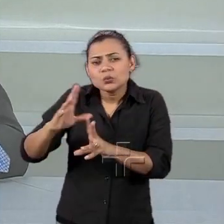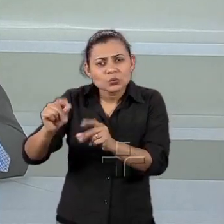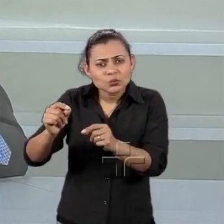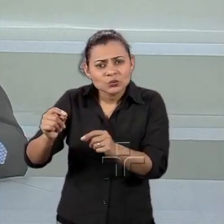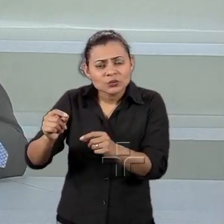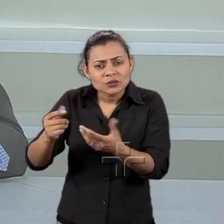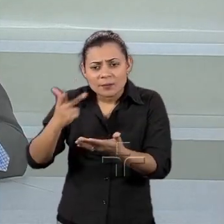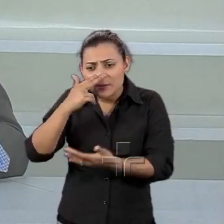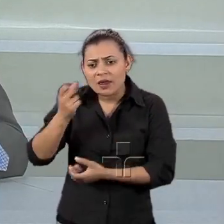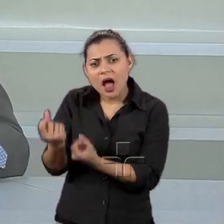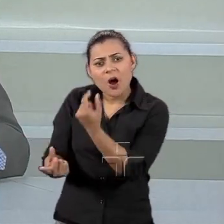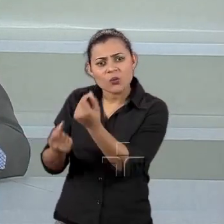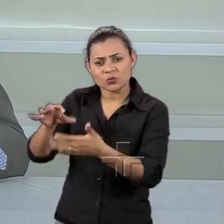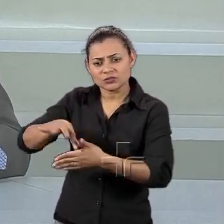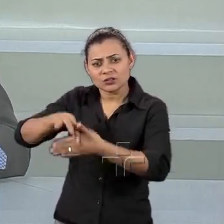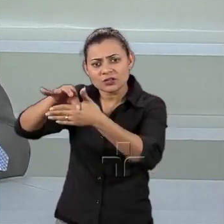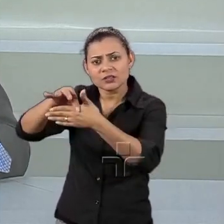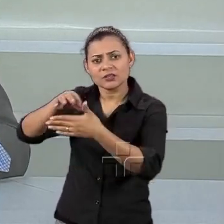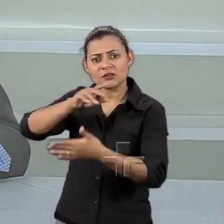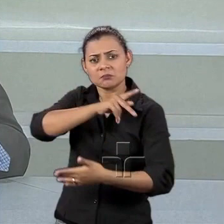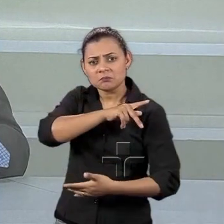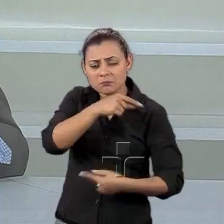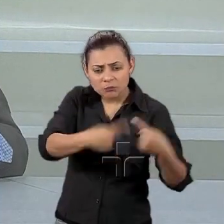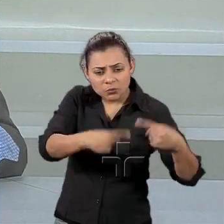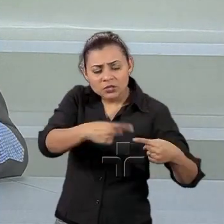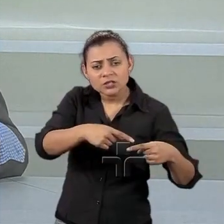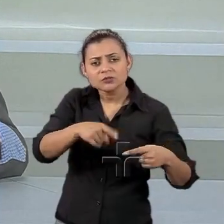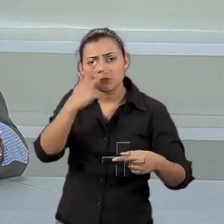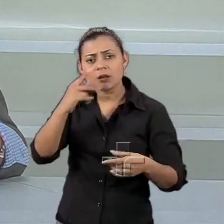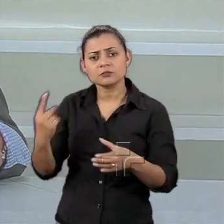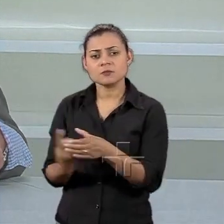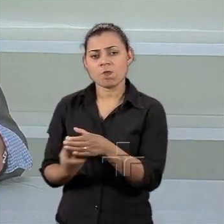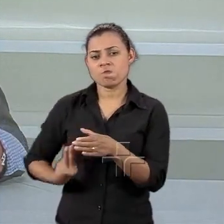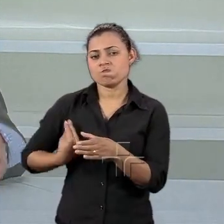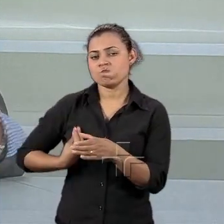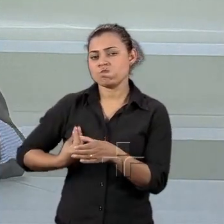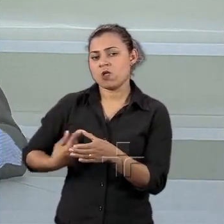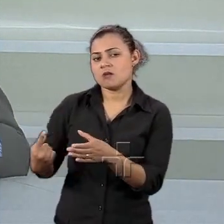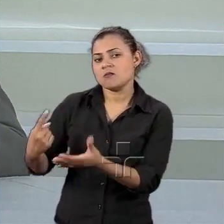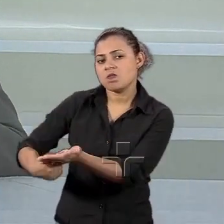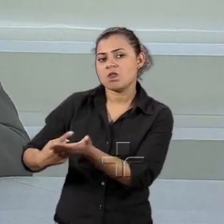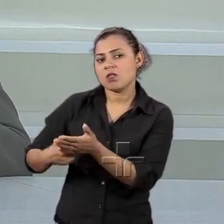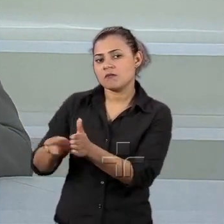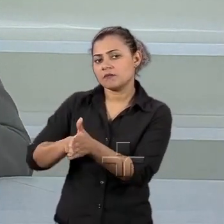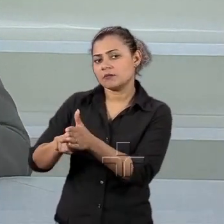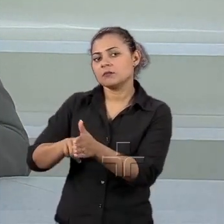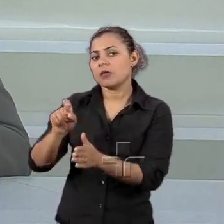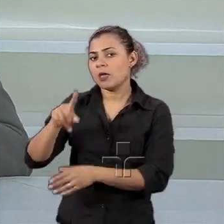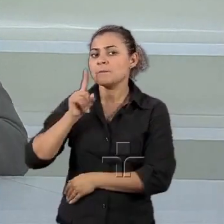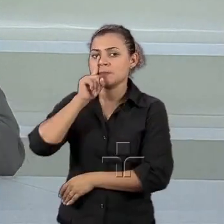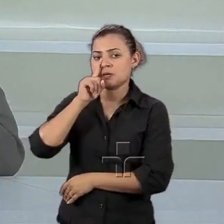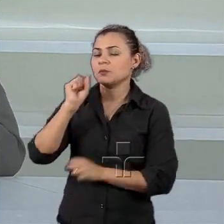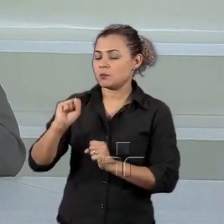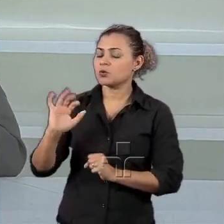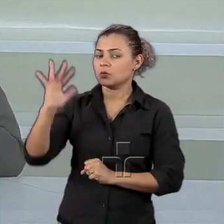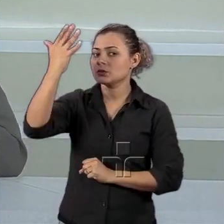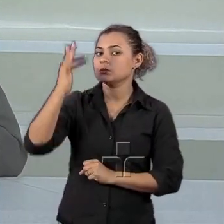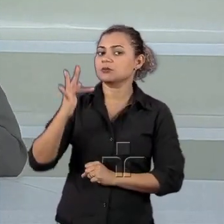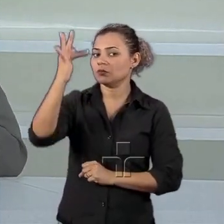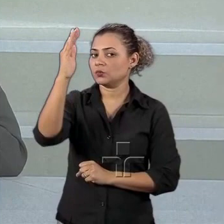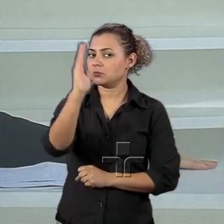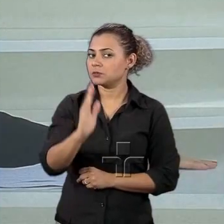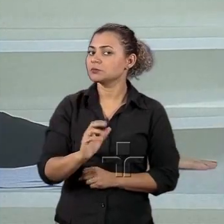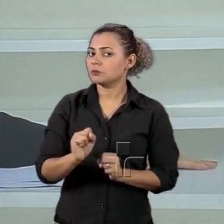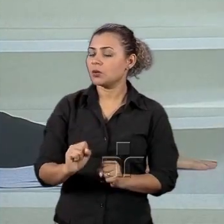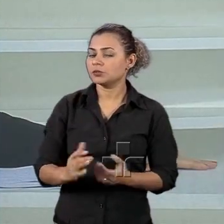porque alguns líderes políticos estão envolvidos nela, realmente esse risco, me desculpe, mas esse risco nós estamos correndo seriamente. Ô,